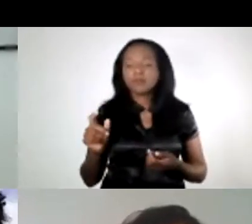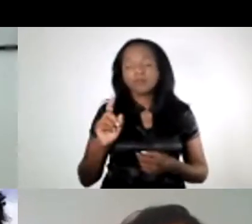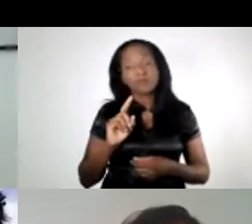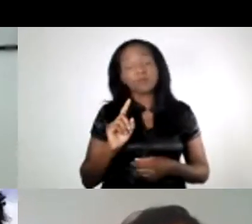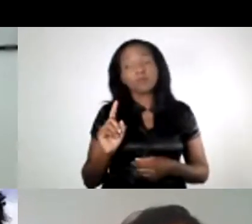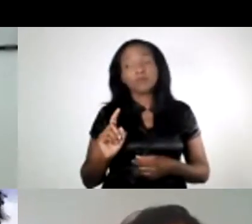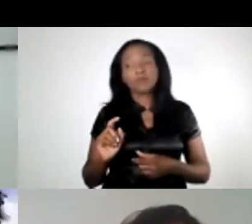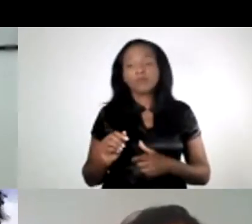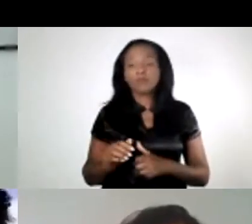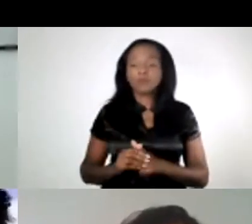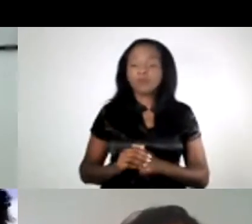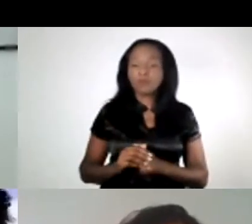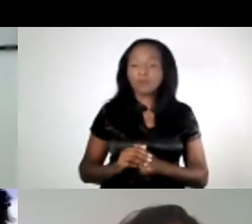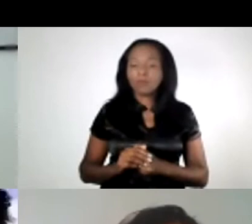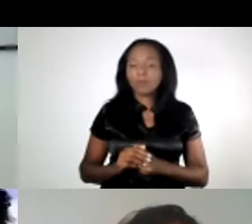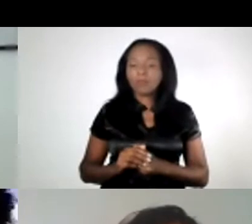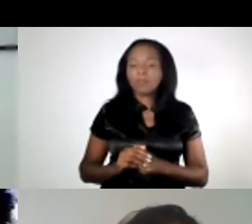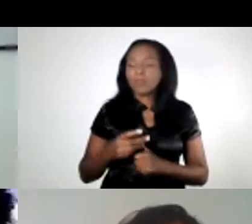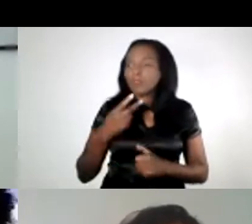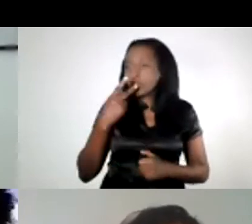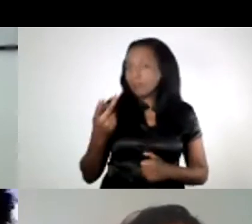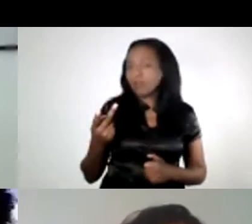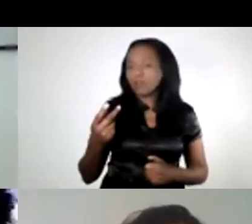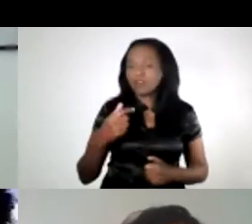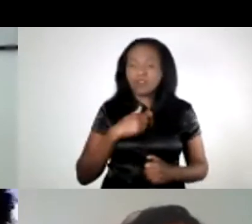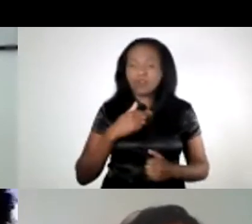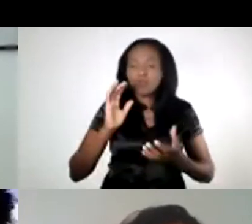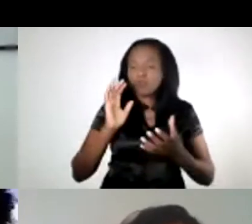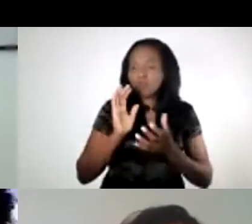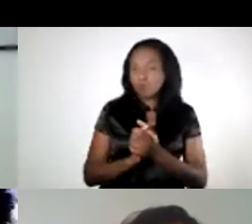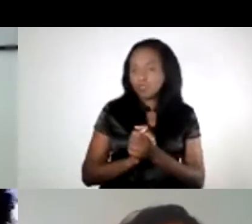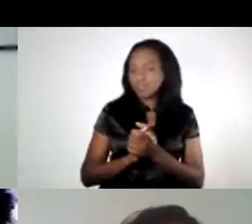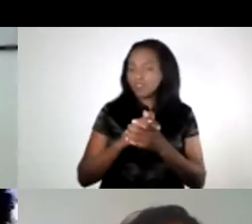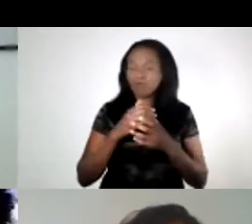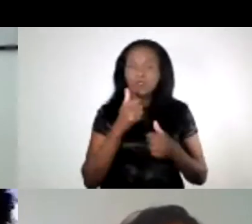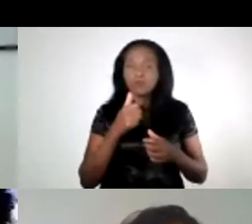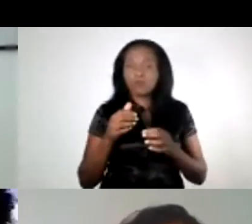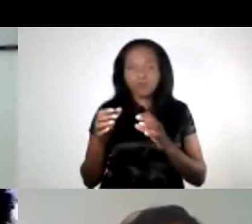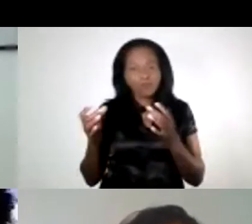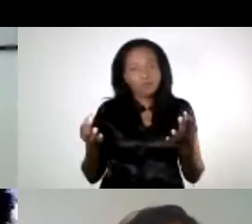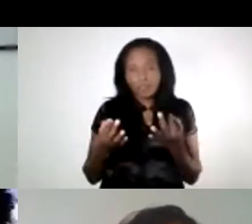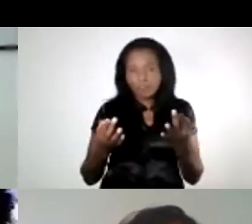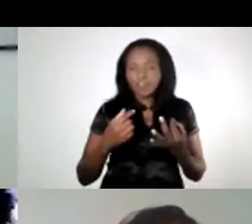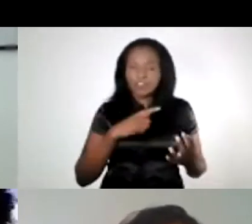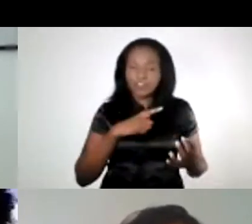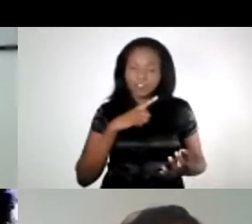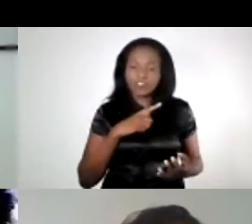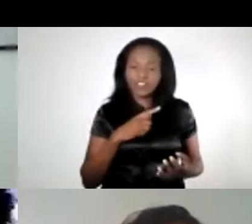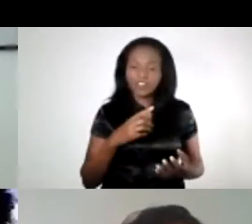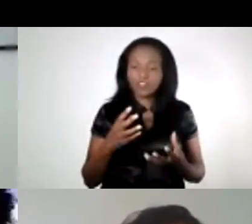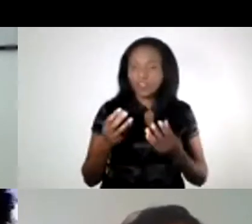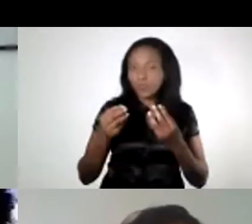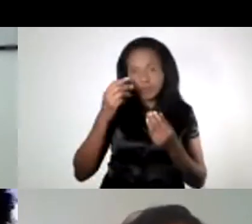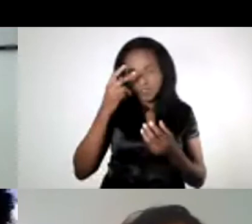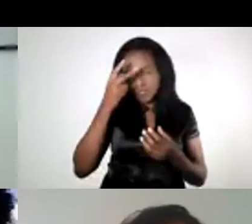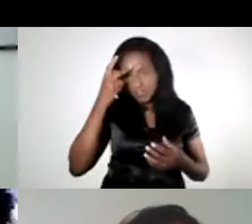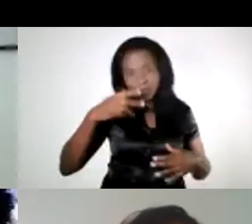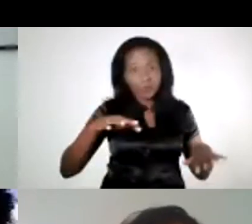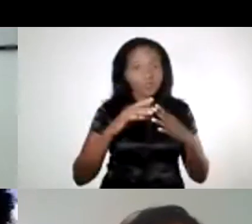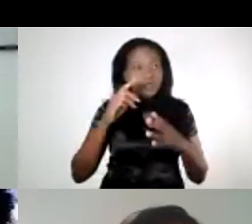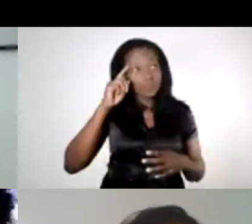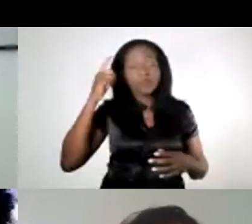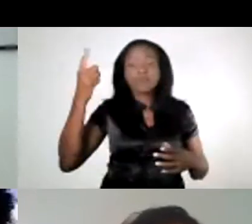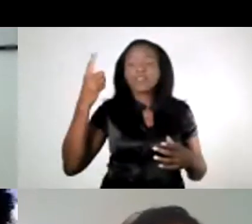necessariamente, eu digo que eu tenho um casamento bem sucedido, e às vezes as pessoas têm a ideia que o casamento bem